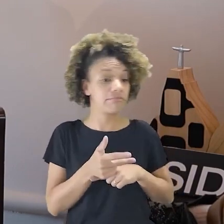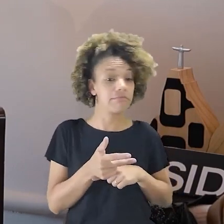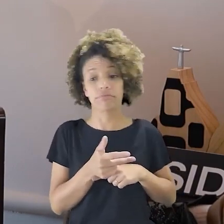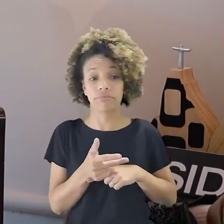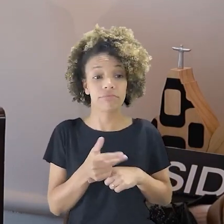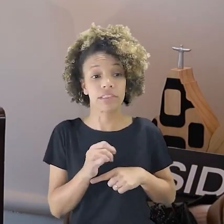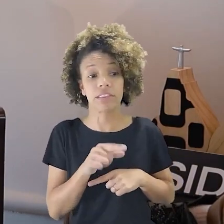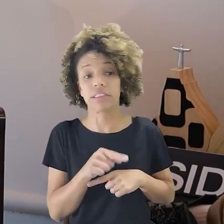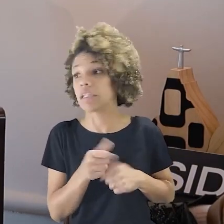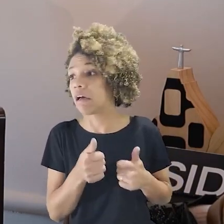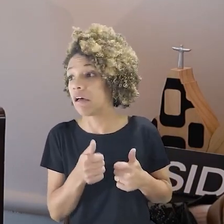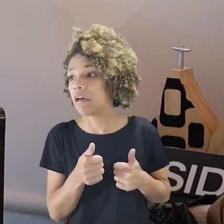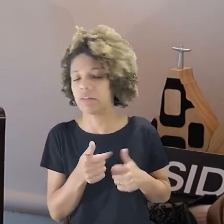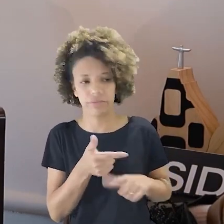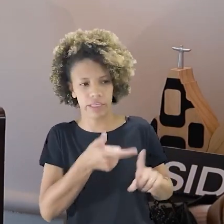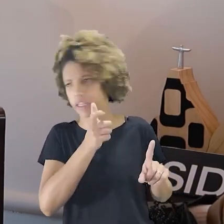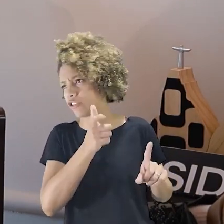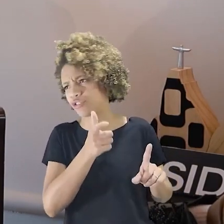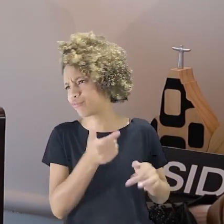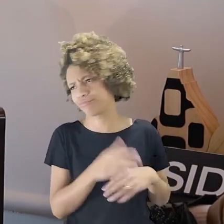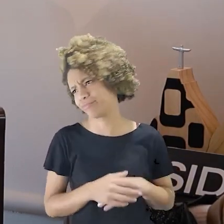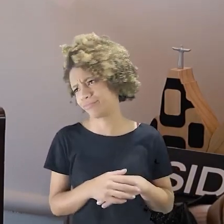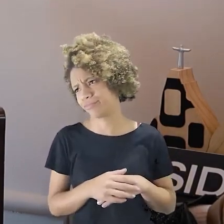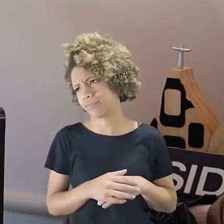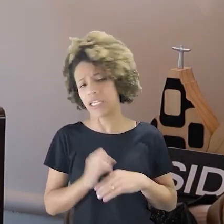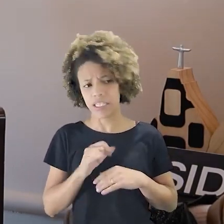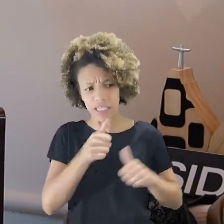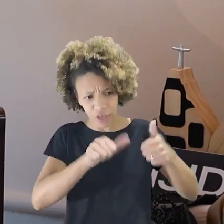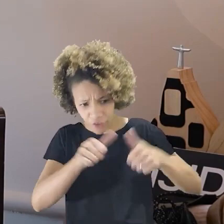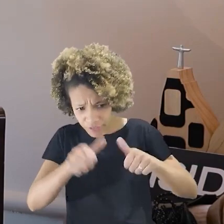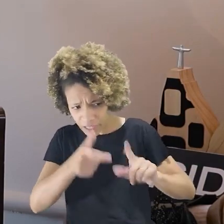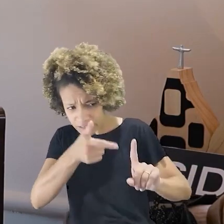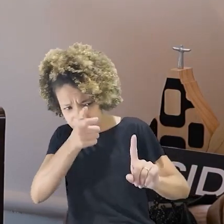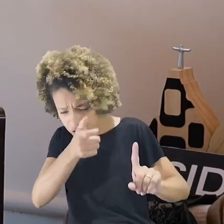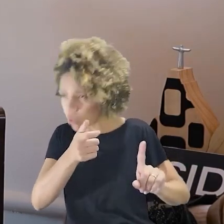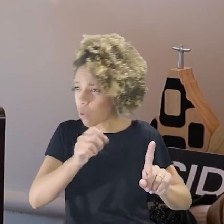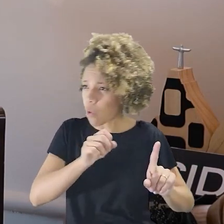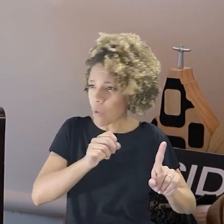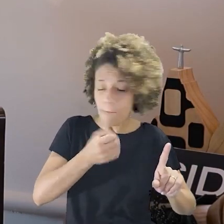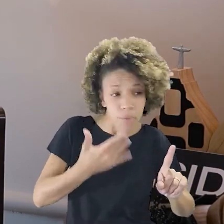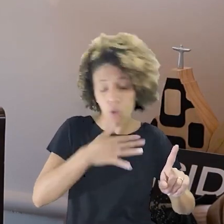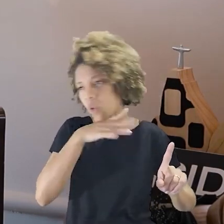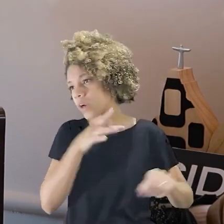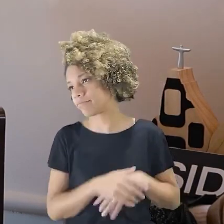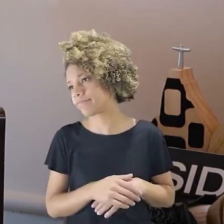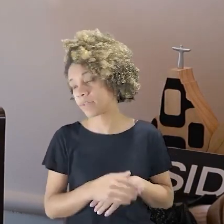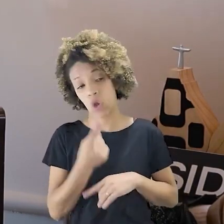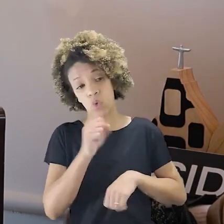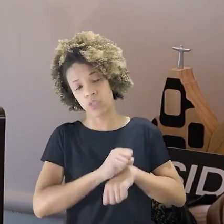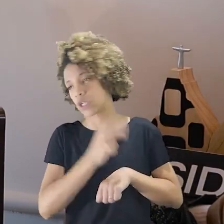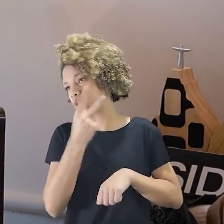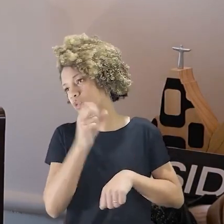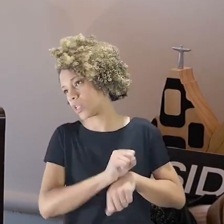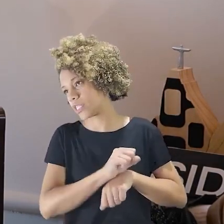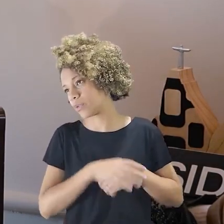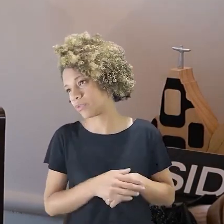condição legal daquele tiro. Se ele for analisar se aquele tiro é legal ou ilegal, ele vai gastar mais um segundo e